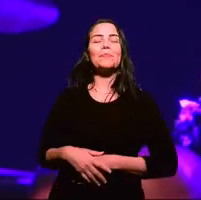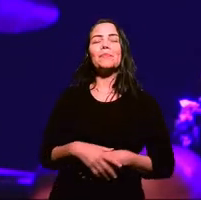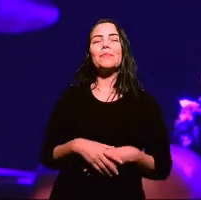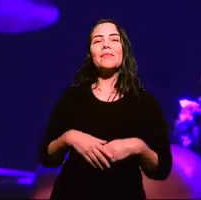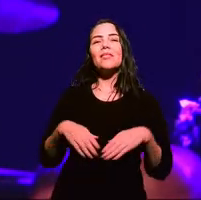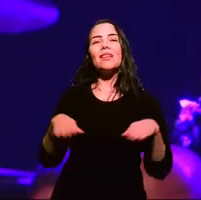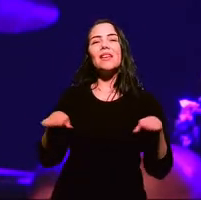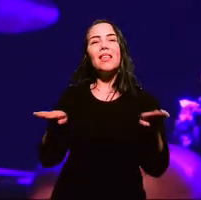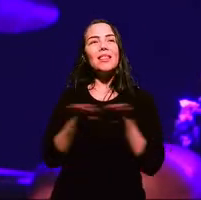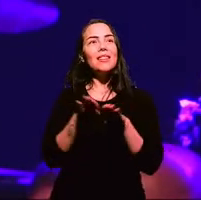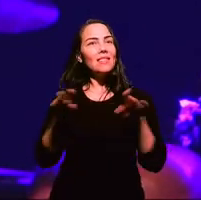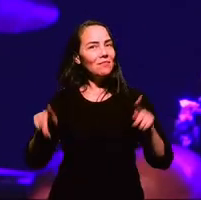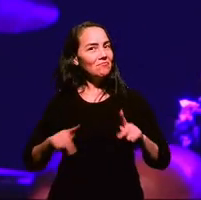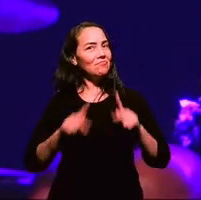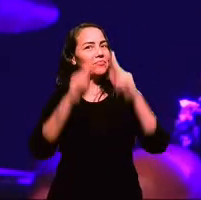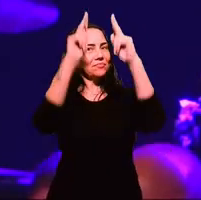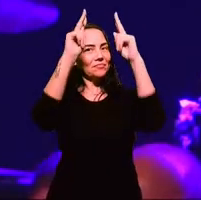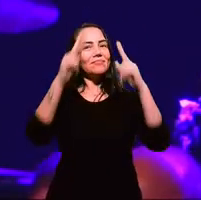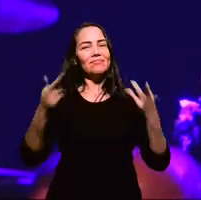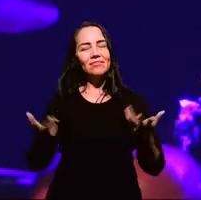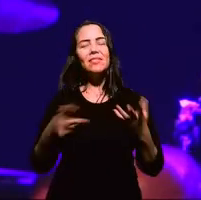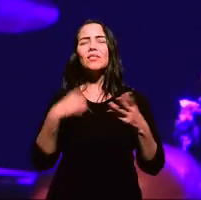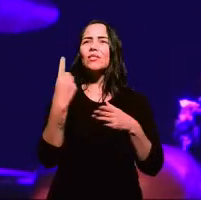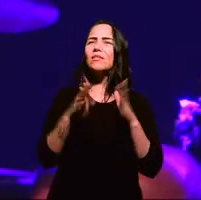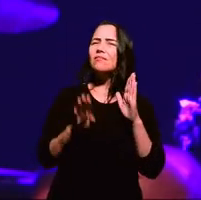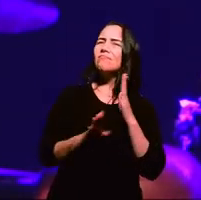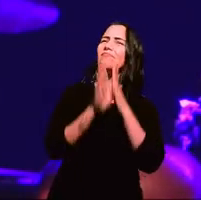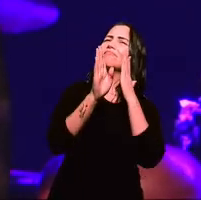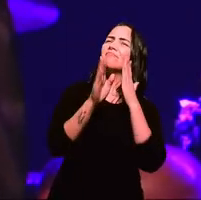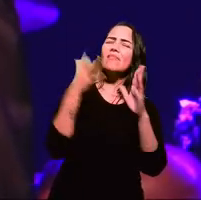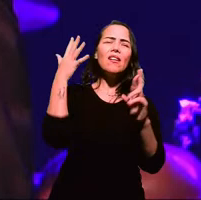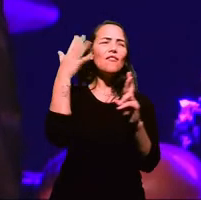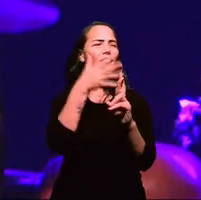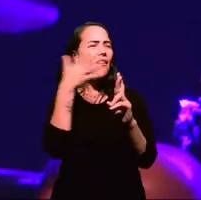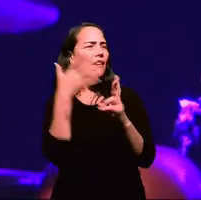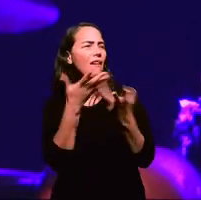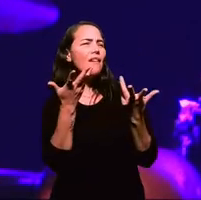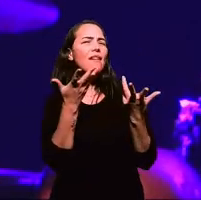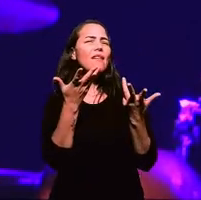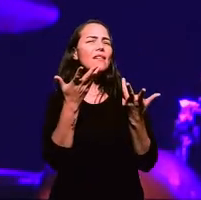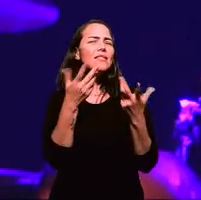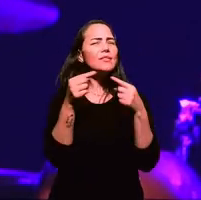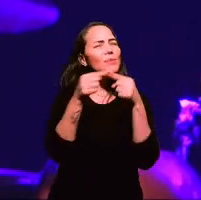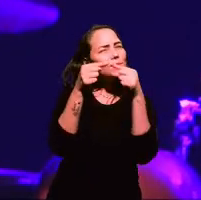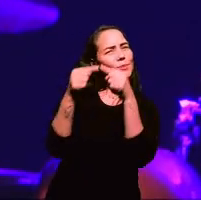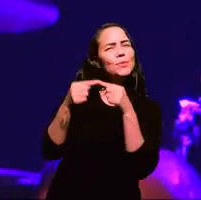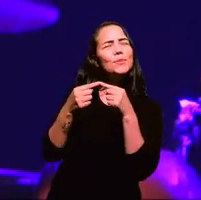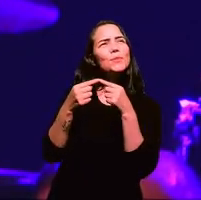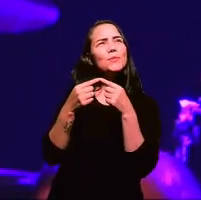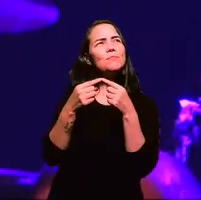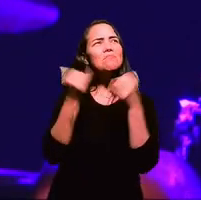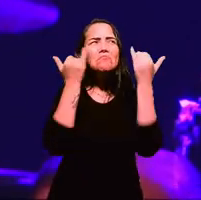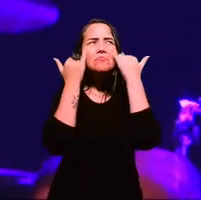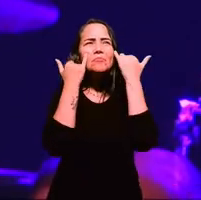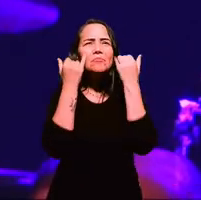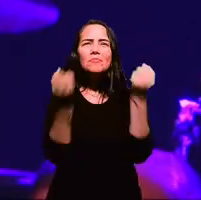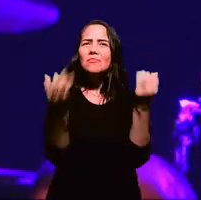encontra, assim, certas coincidências, certas referências, eu ouso dizer, assim, que